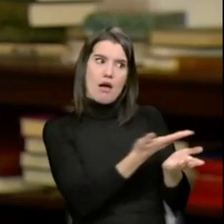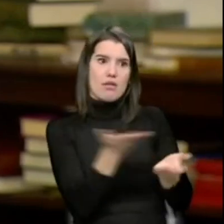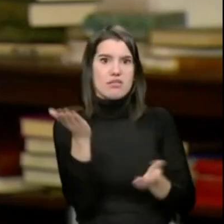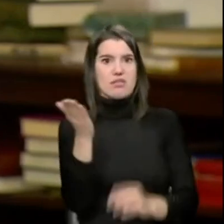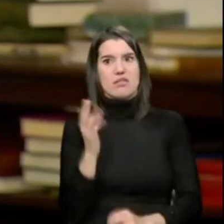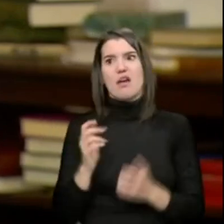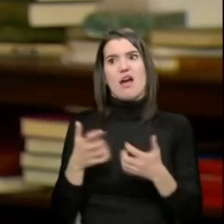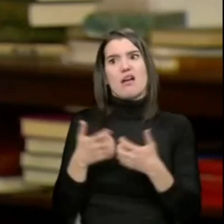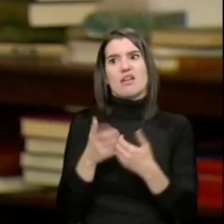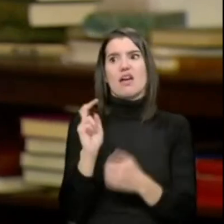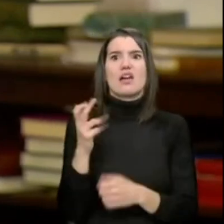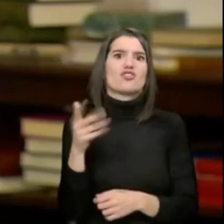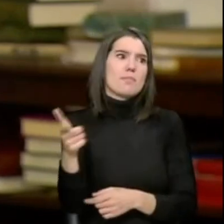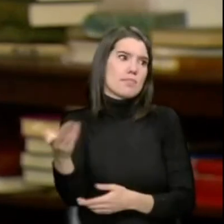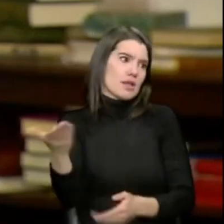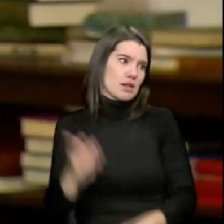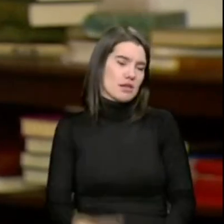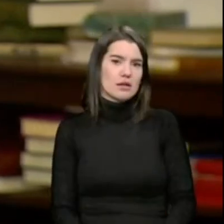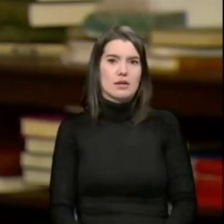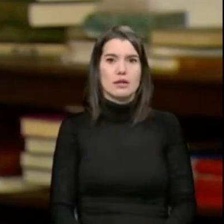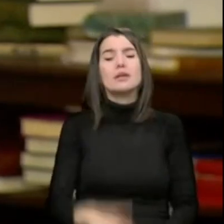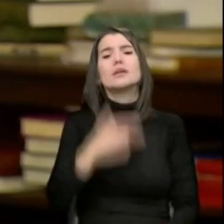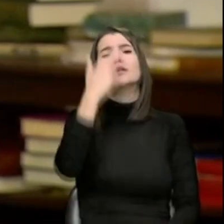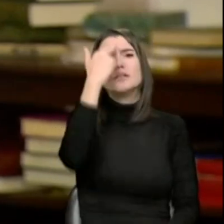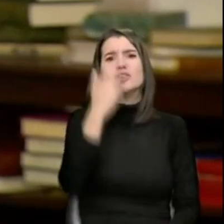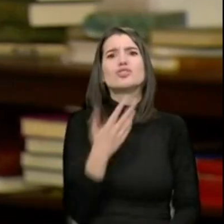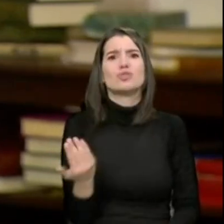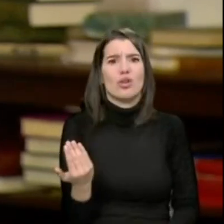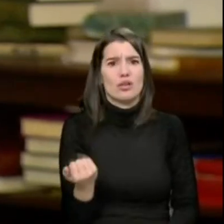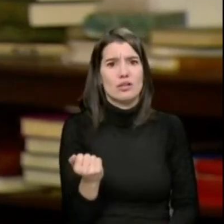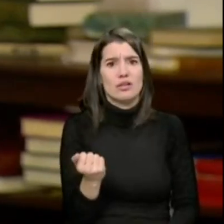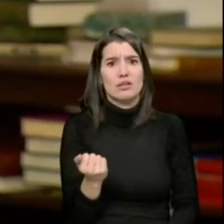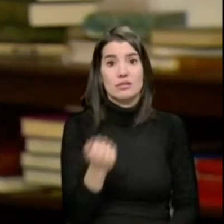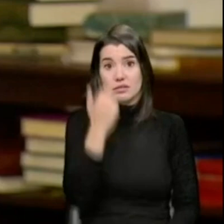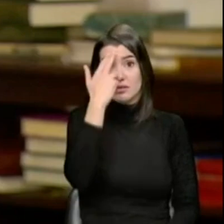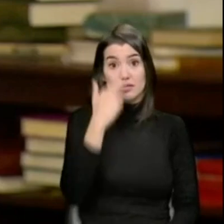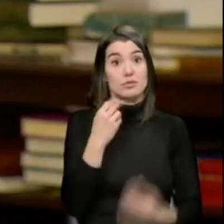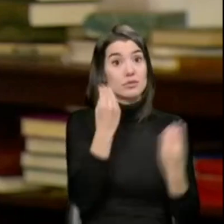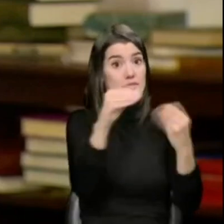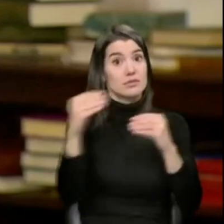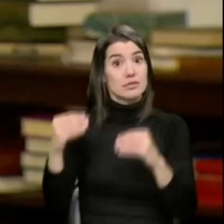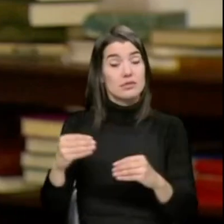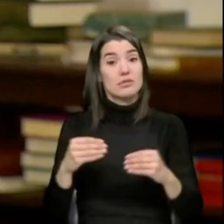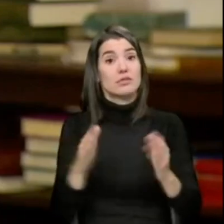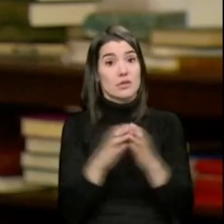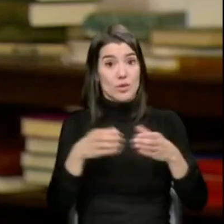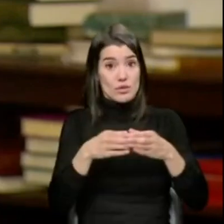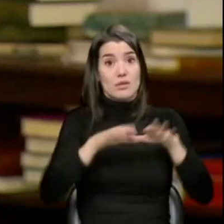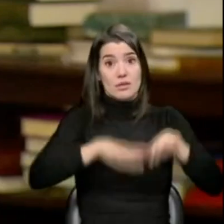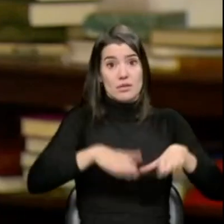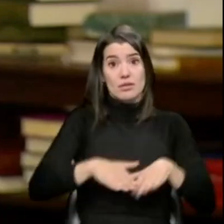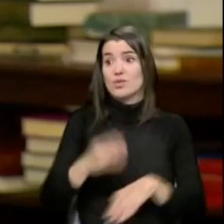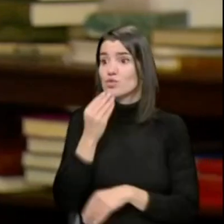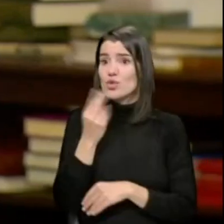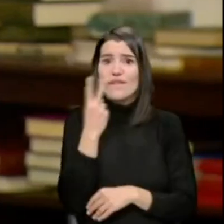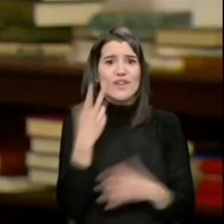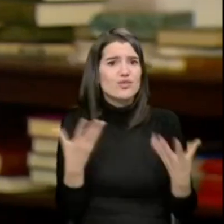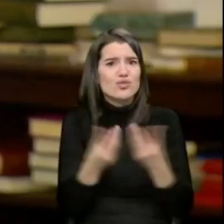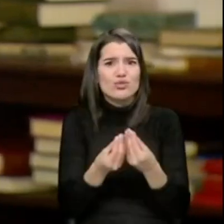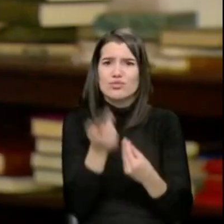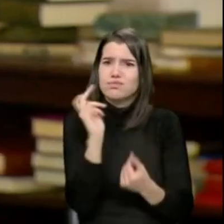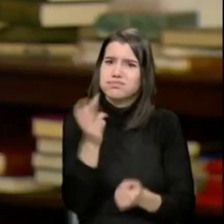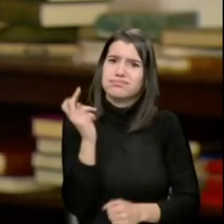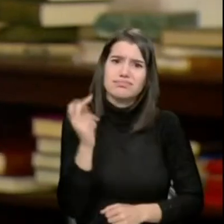anos atrás. E depois não sabemos a história. A história nos ensina que os muçulmanos e os judeus viveram juntos